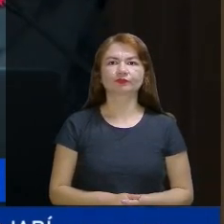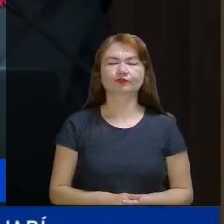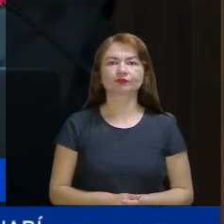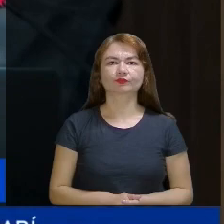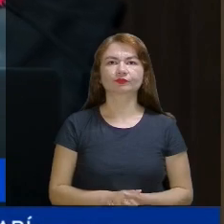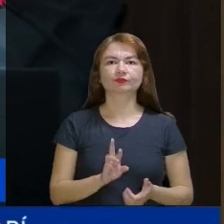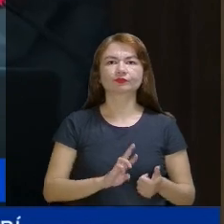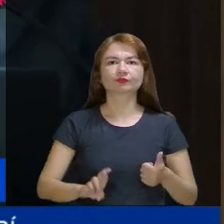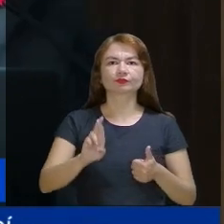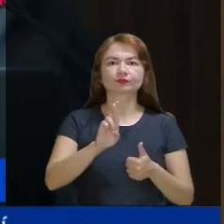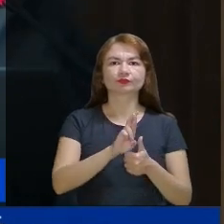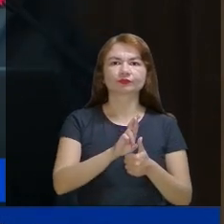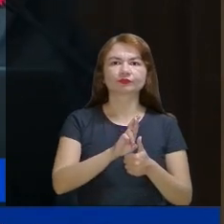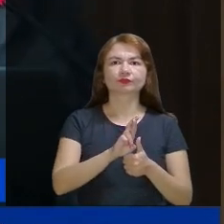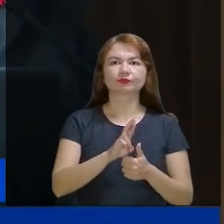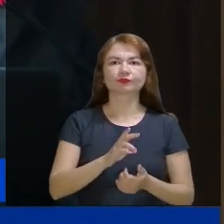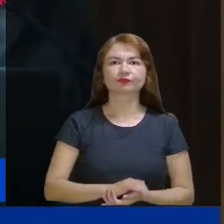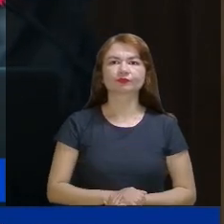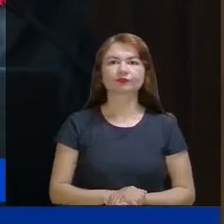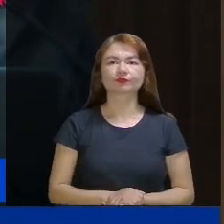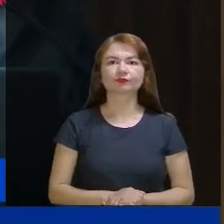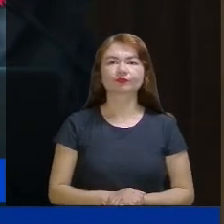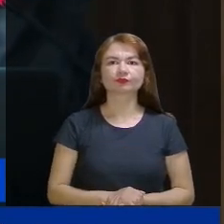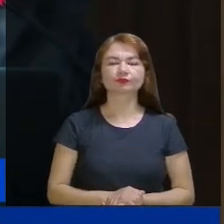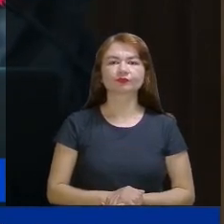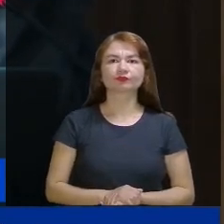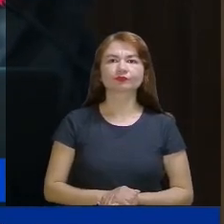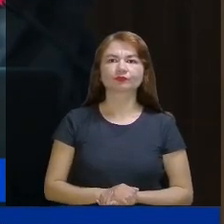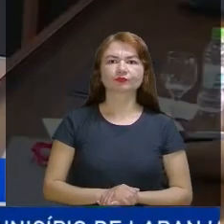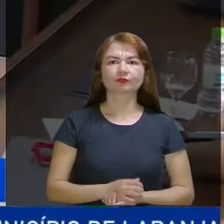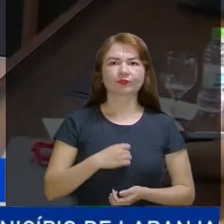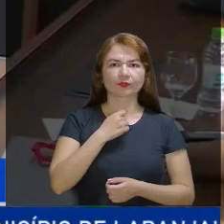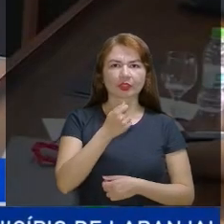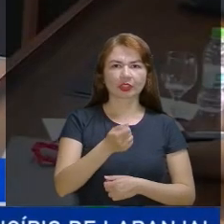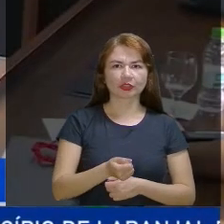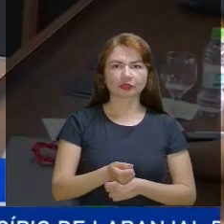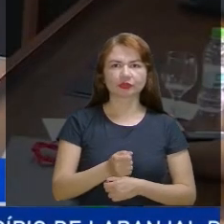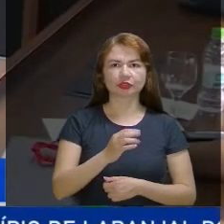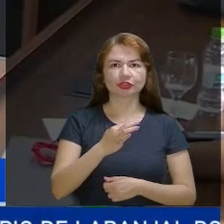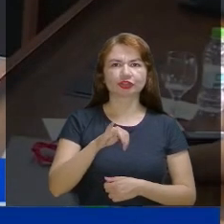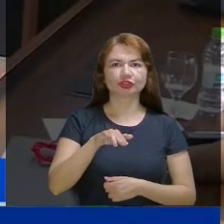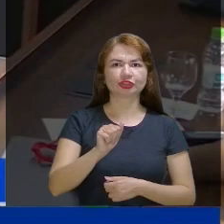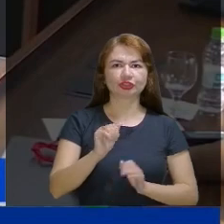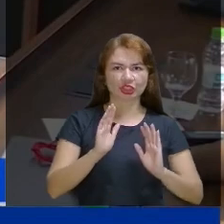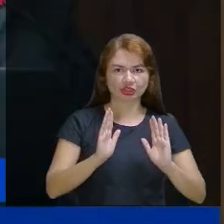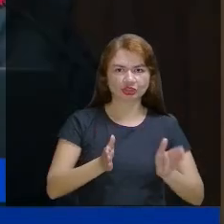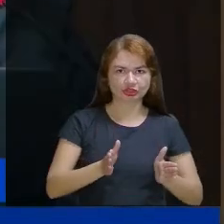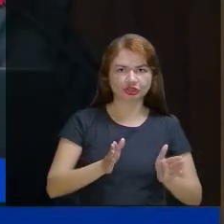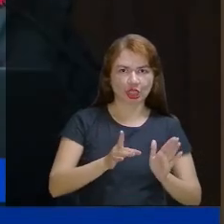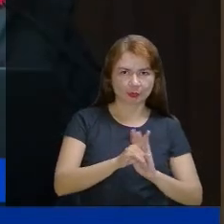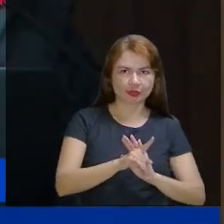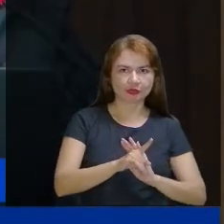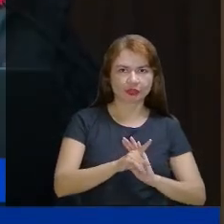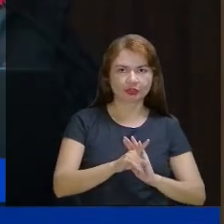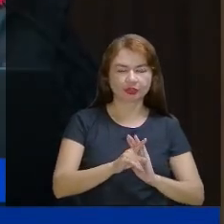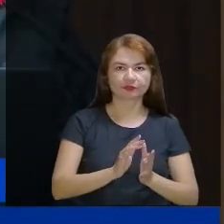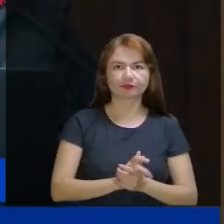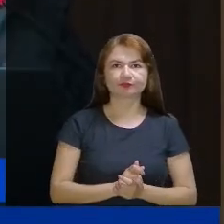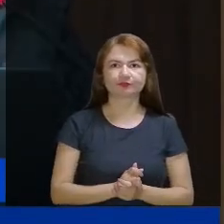doutora Sara, a doutora Tina, eu já perguntei, né, doutora Tina? Estava ela reunida com... Você gostaria de